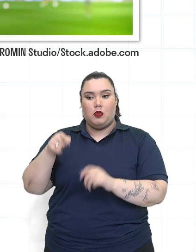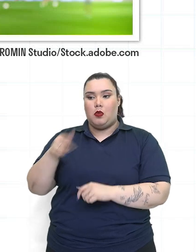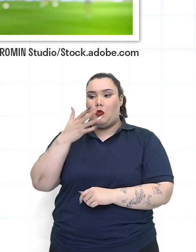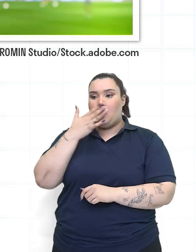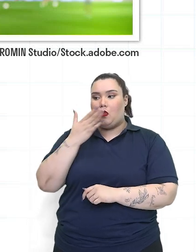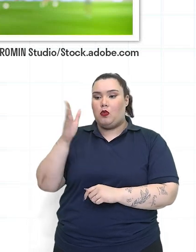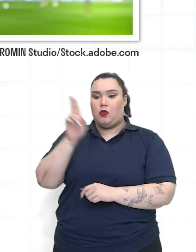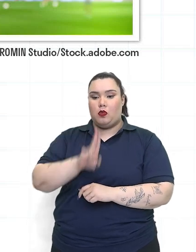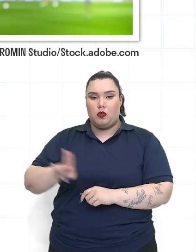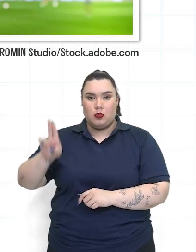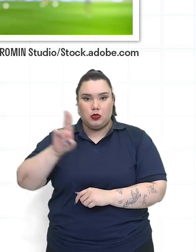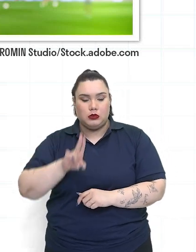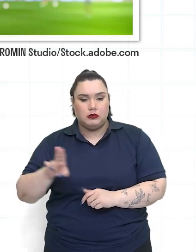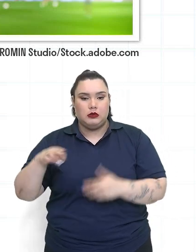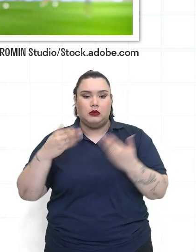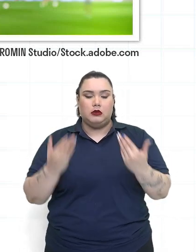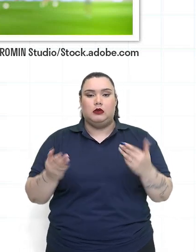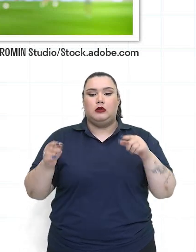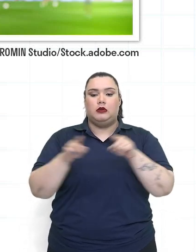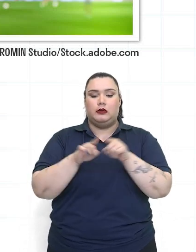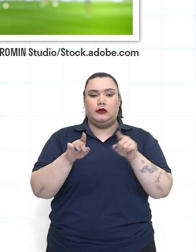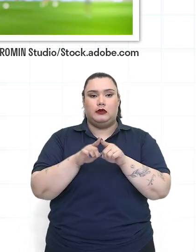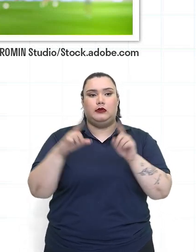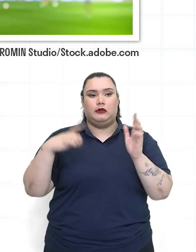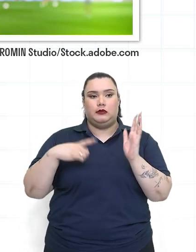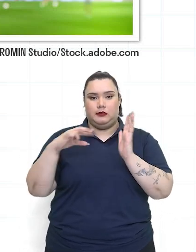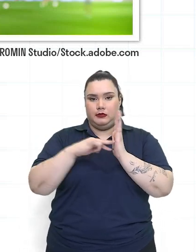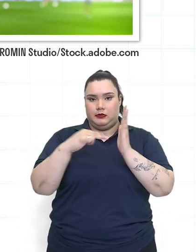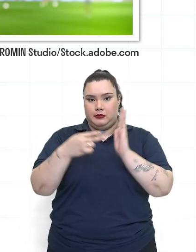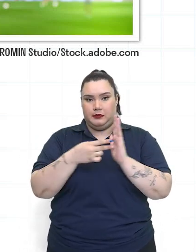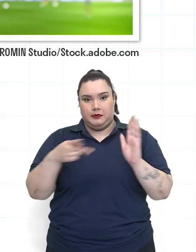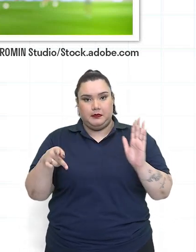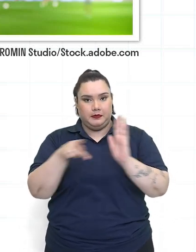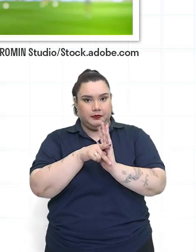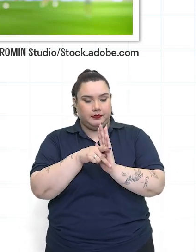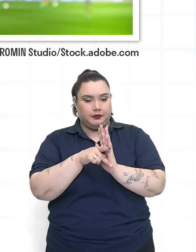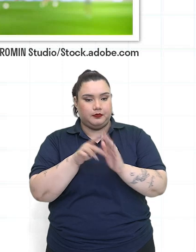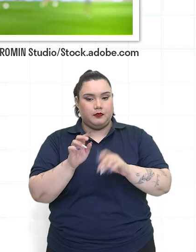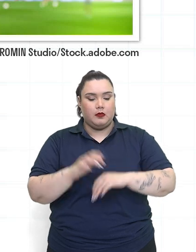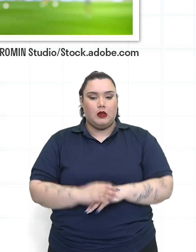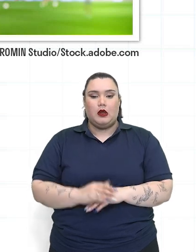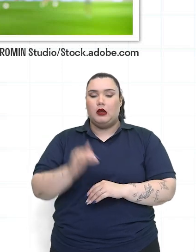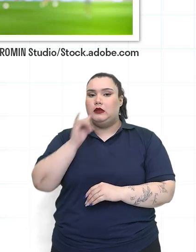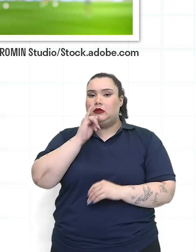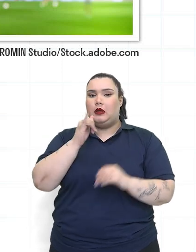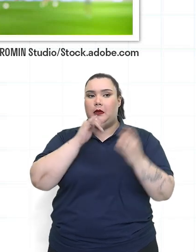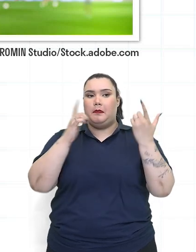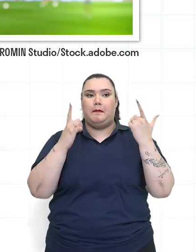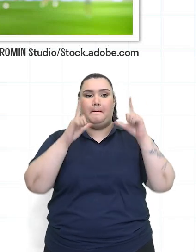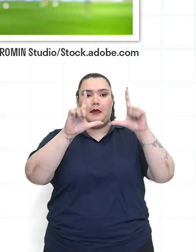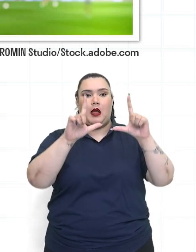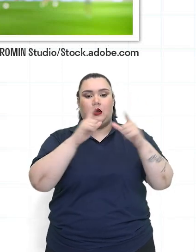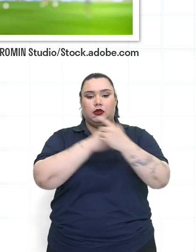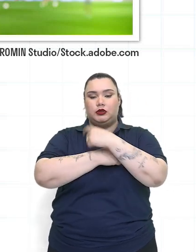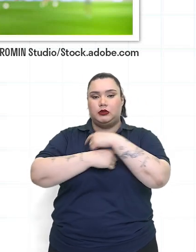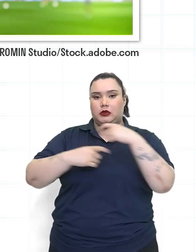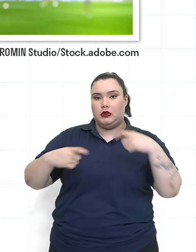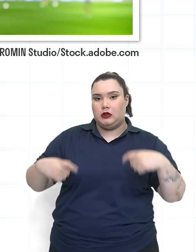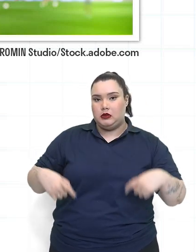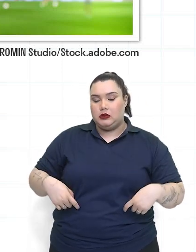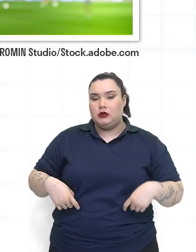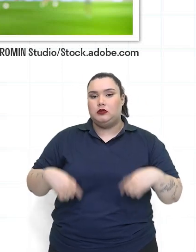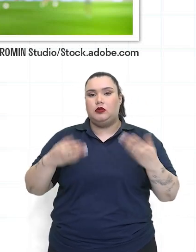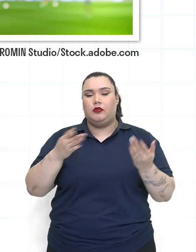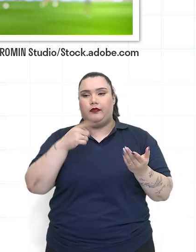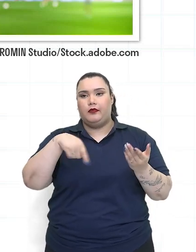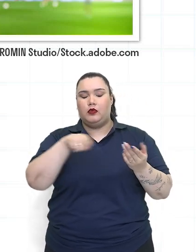está sendo utilizada, ela também tem um sentido, um significado. As placas, por exemplo, as placas de trânsito, as